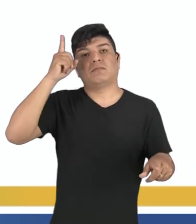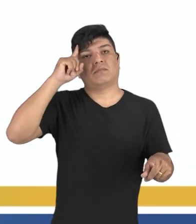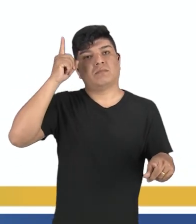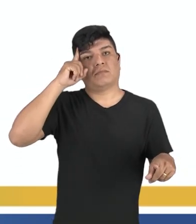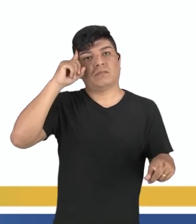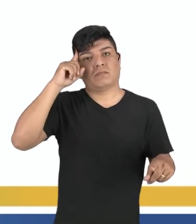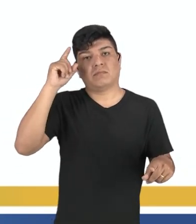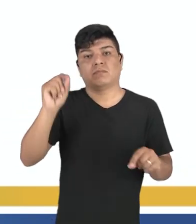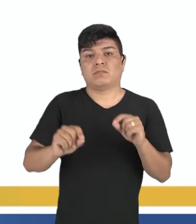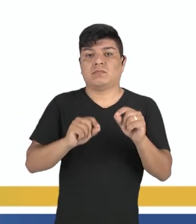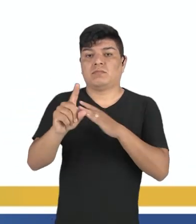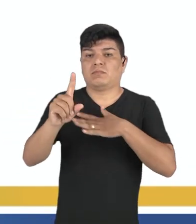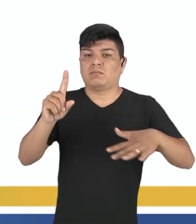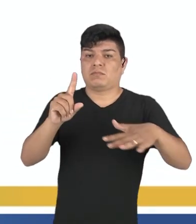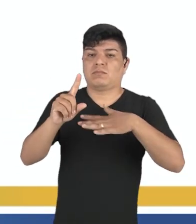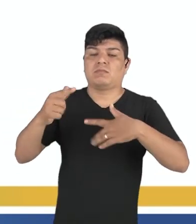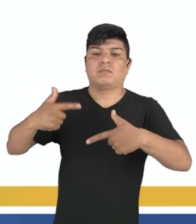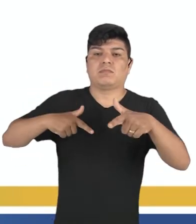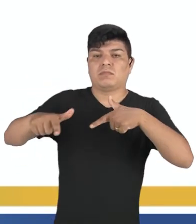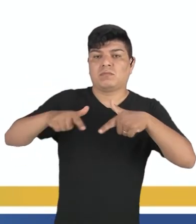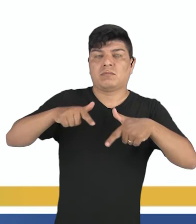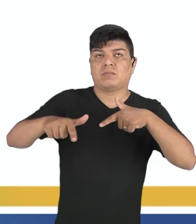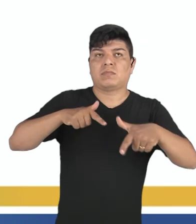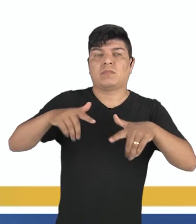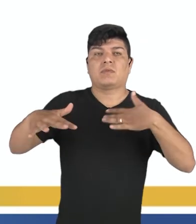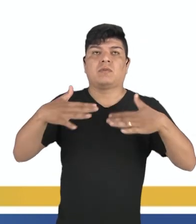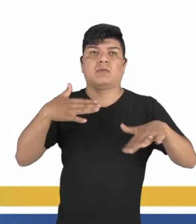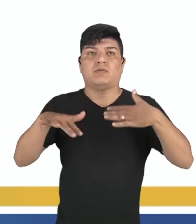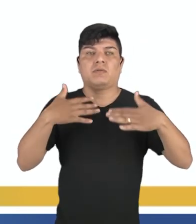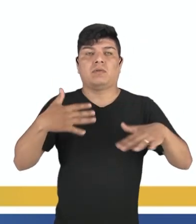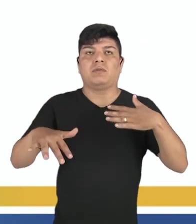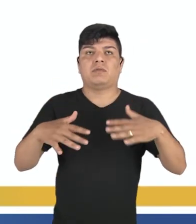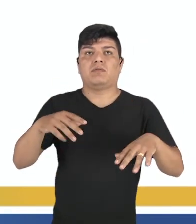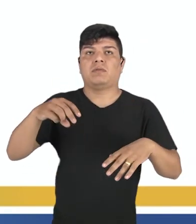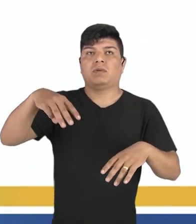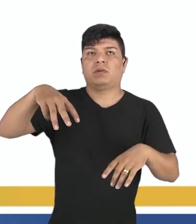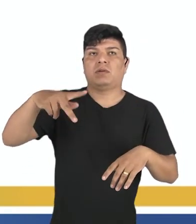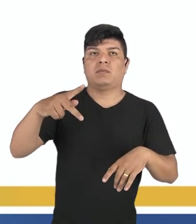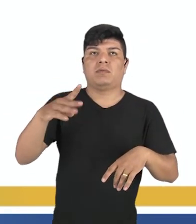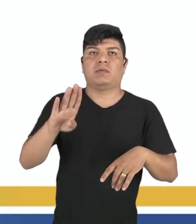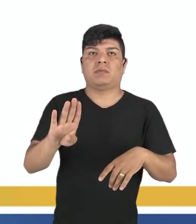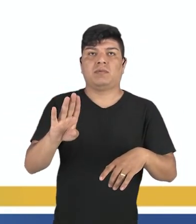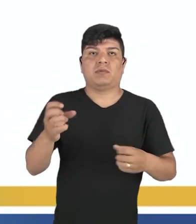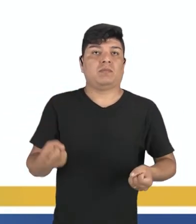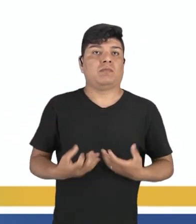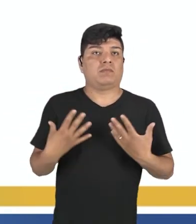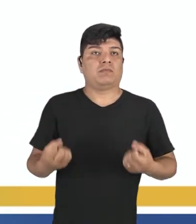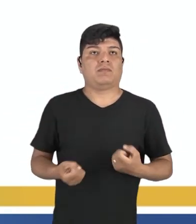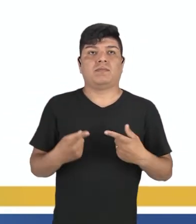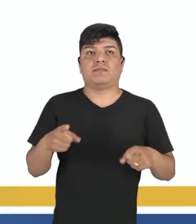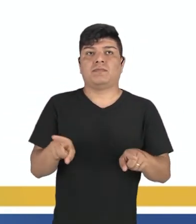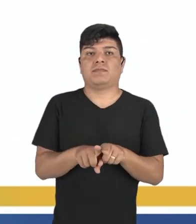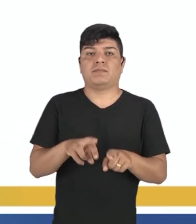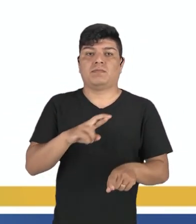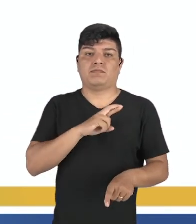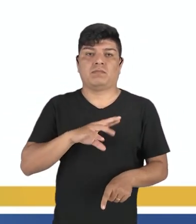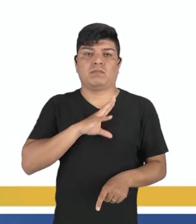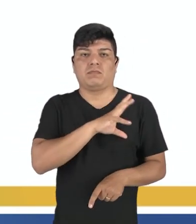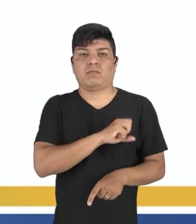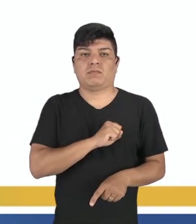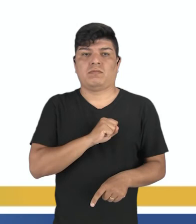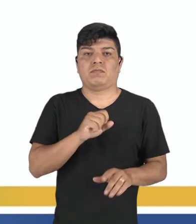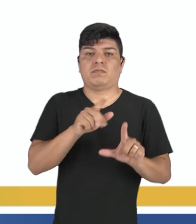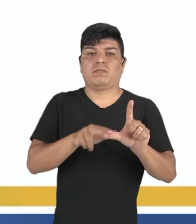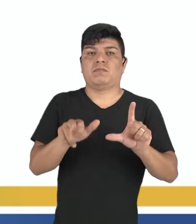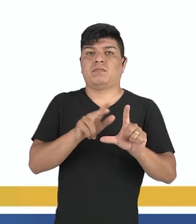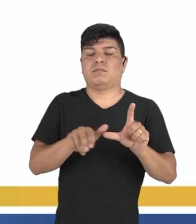à exploração social e do trabalho. Como movimento, a MPB também é manifestada pelo romantismo com letras que